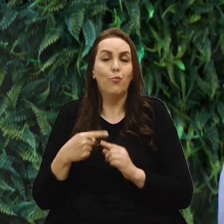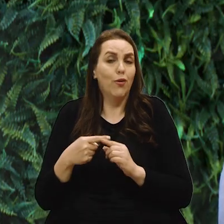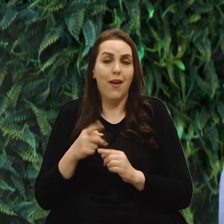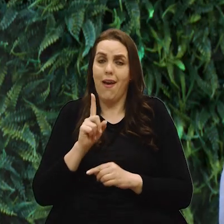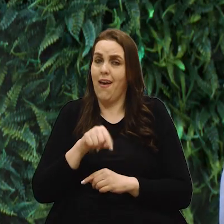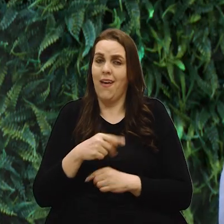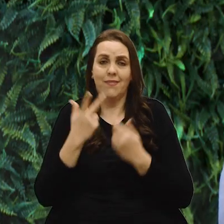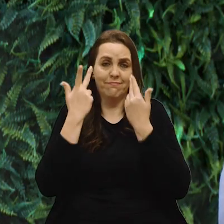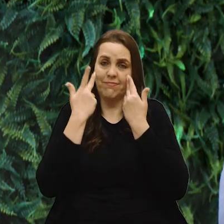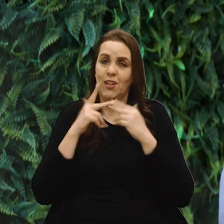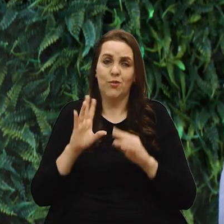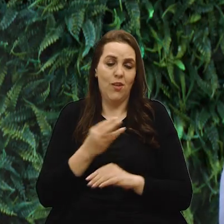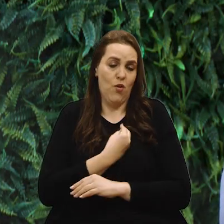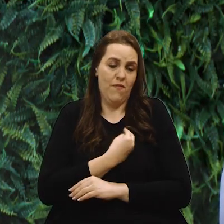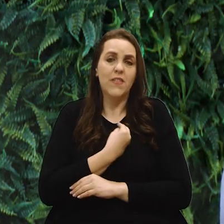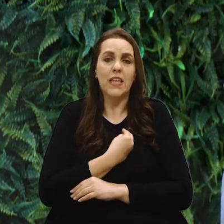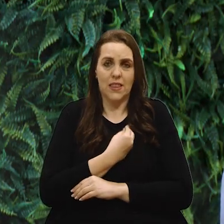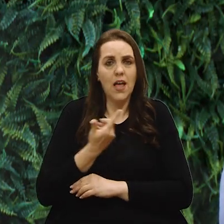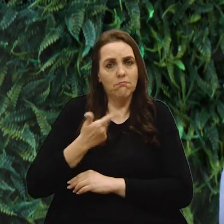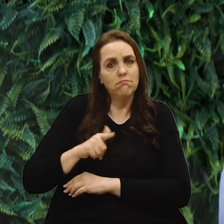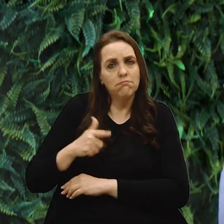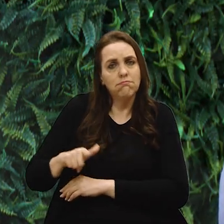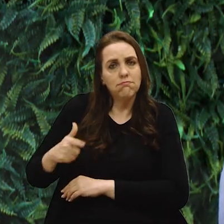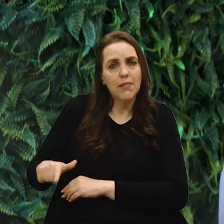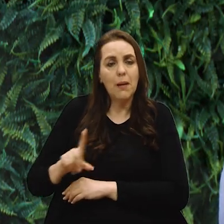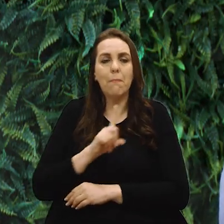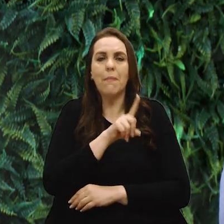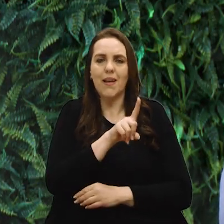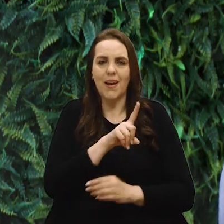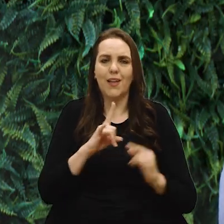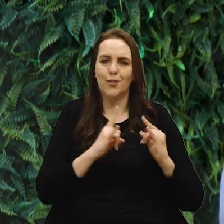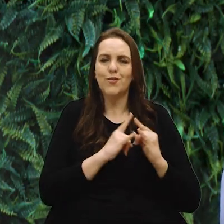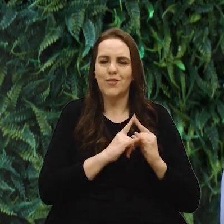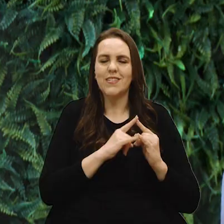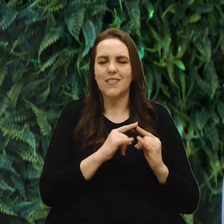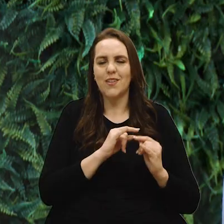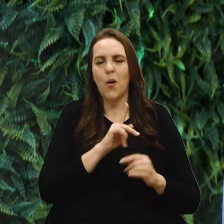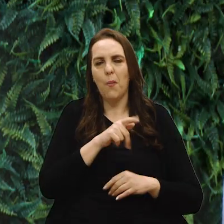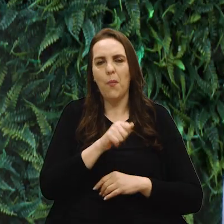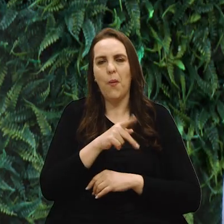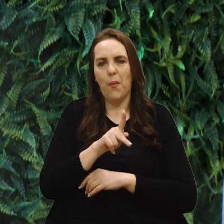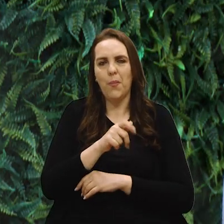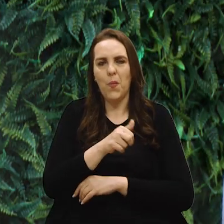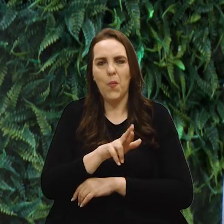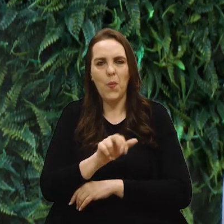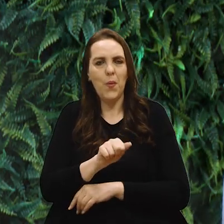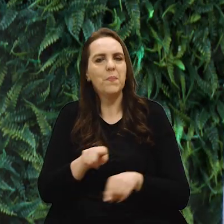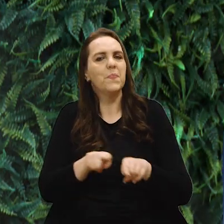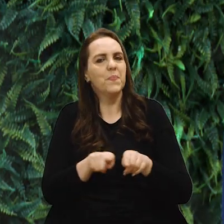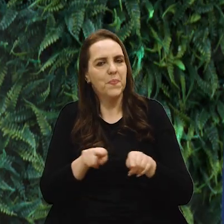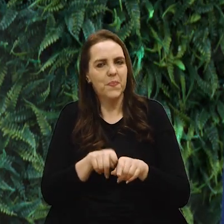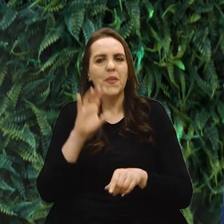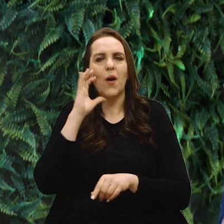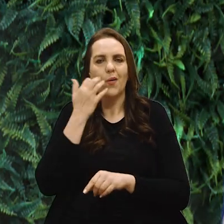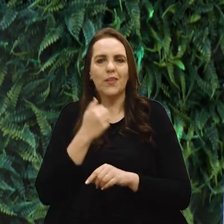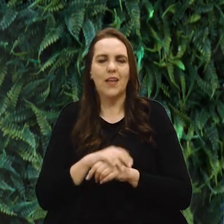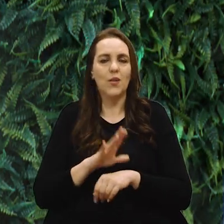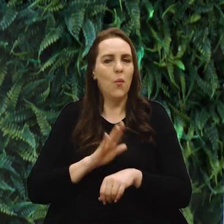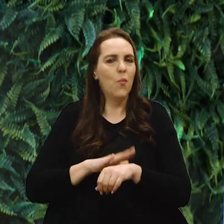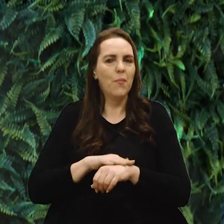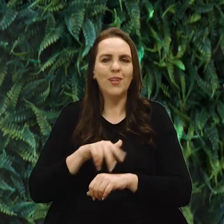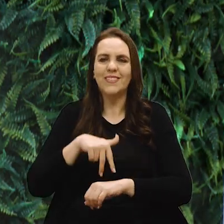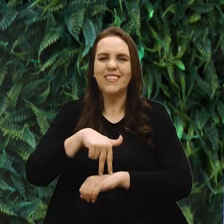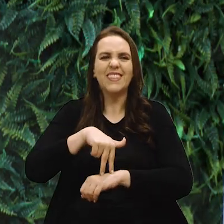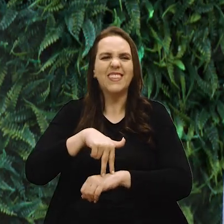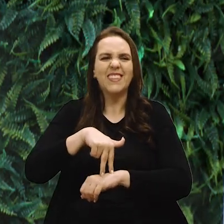a repetição faz parte da vida, mas no Centro Pop isso também acontece, assim. E aí é a recaída, né? A